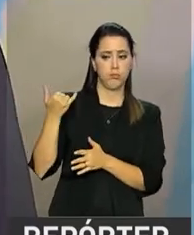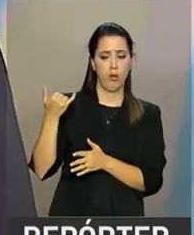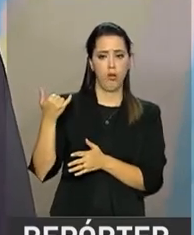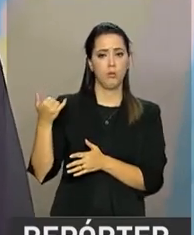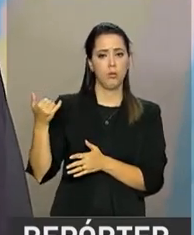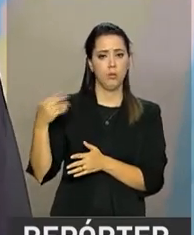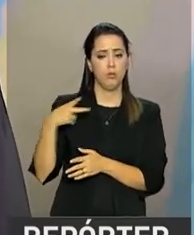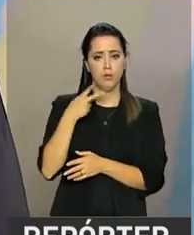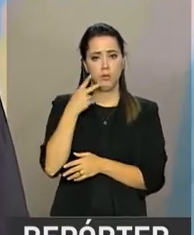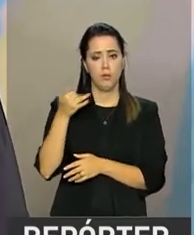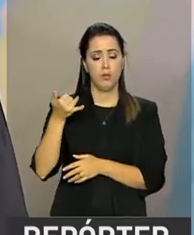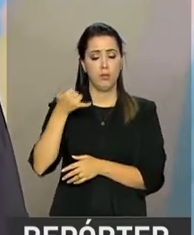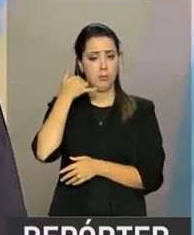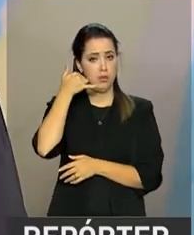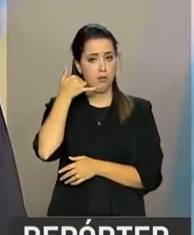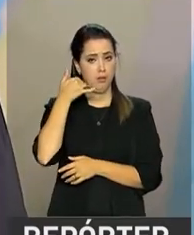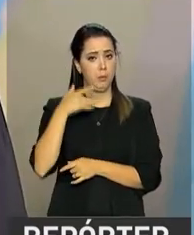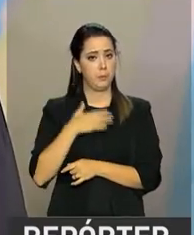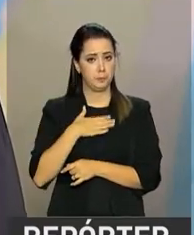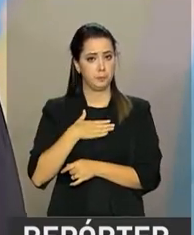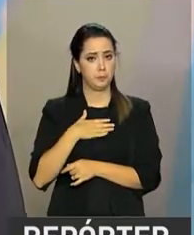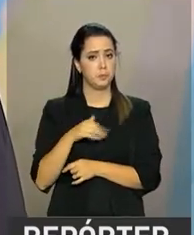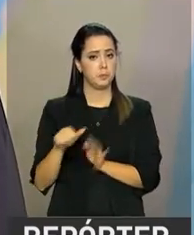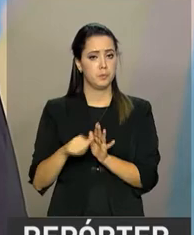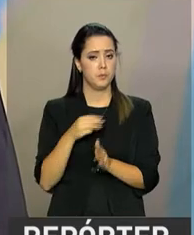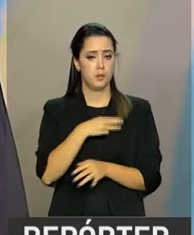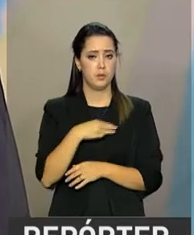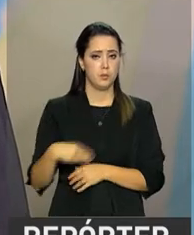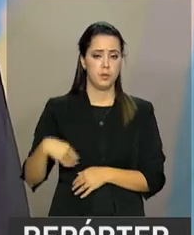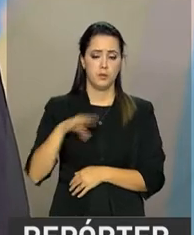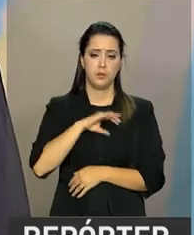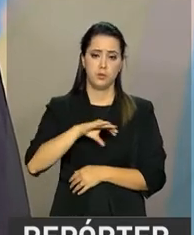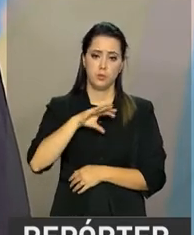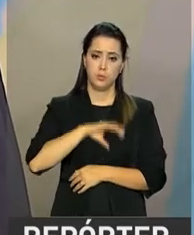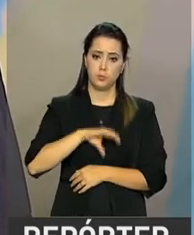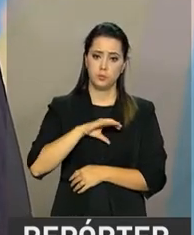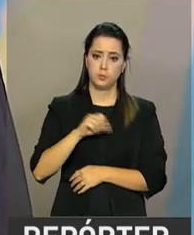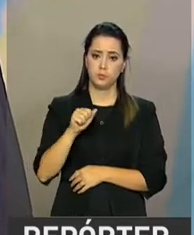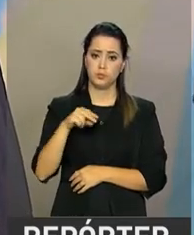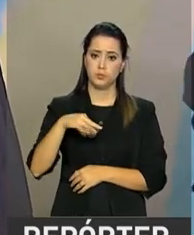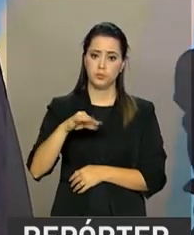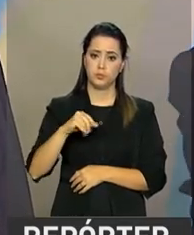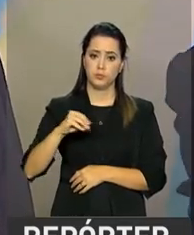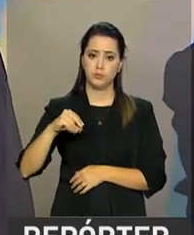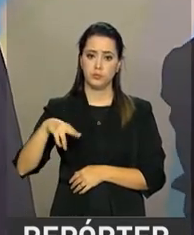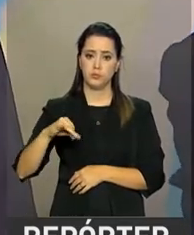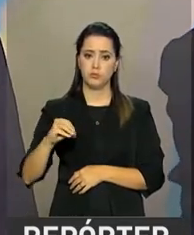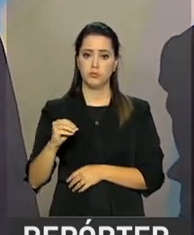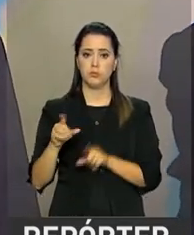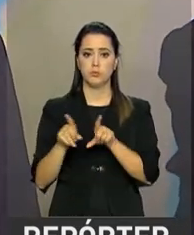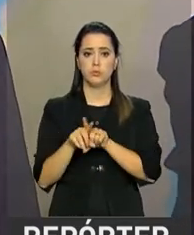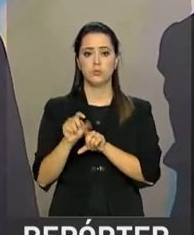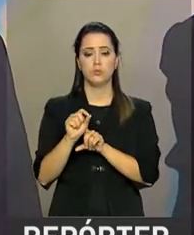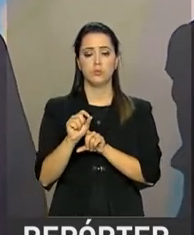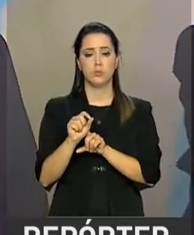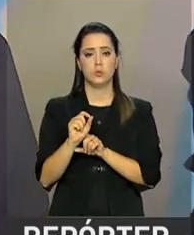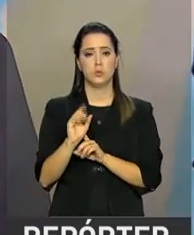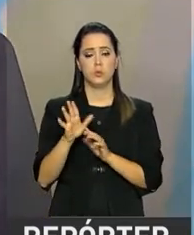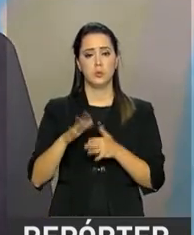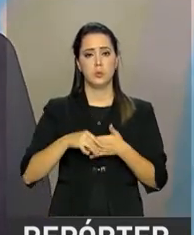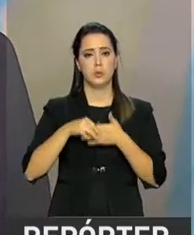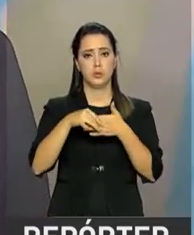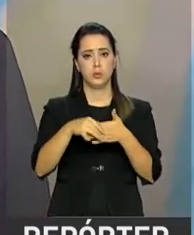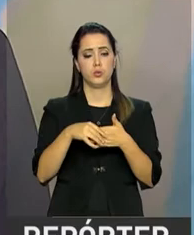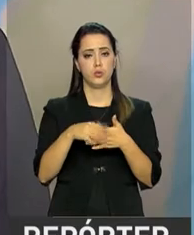e ligava o meu primeiro ministro de portugal antónio costa eo e o chefe de governo mariano